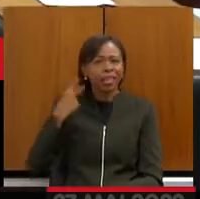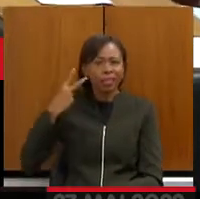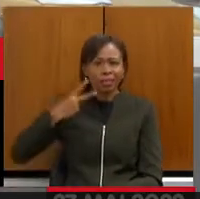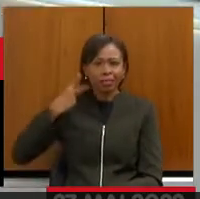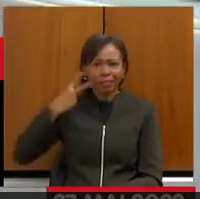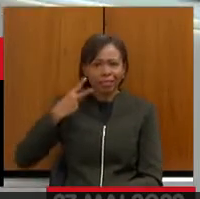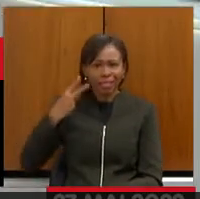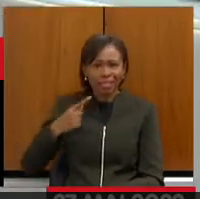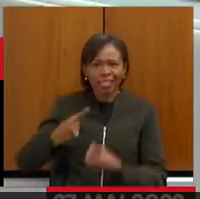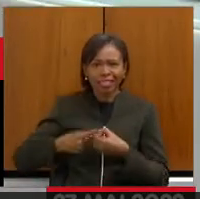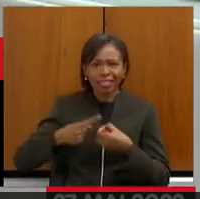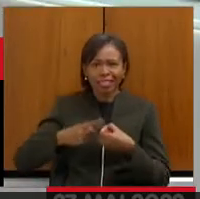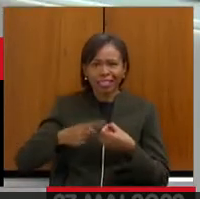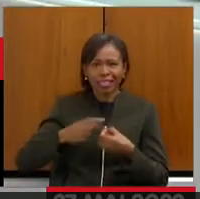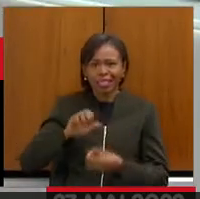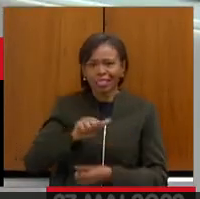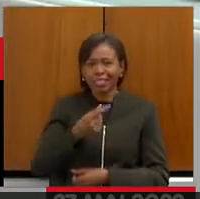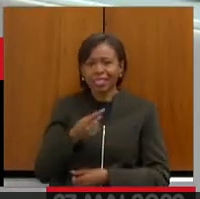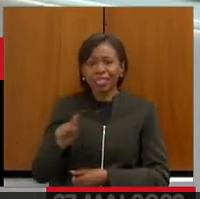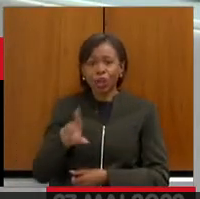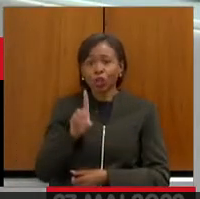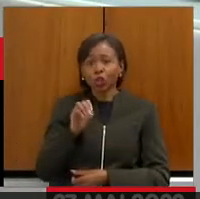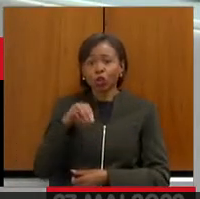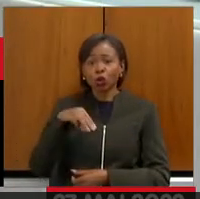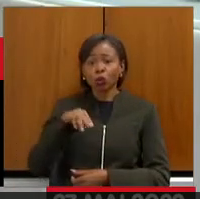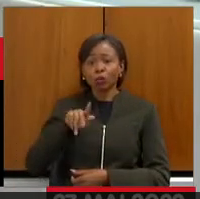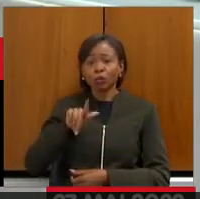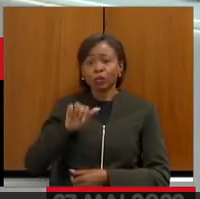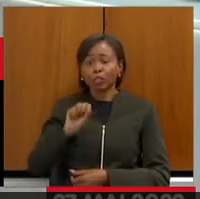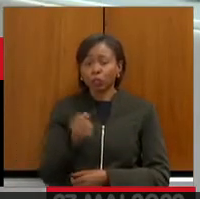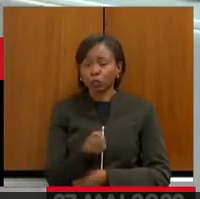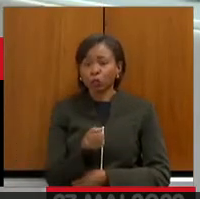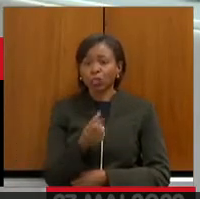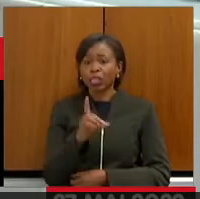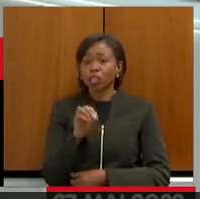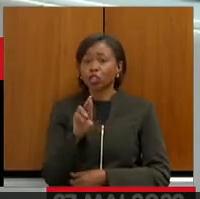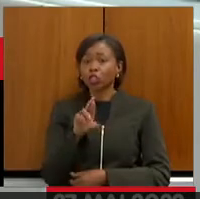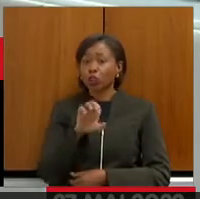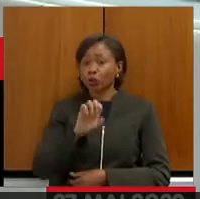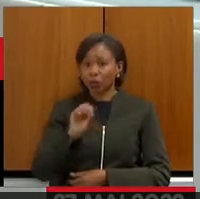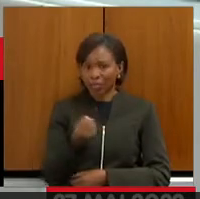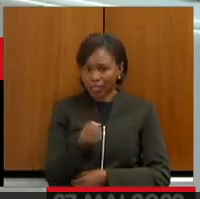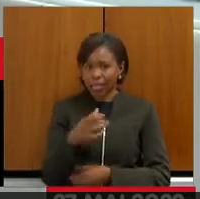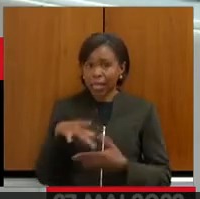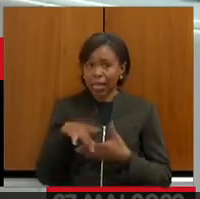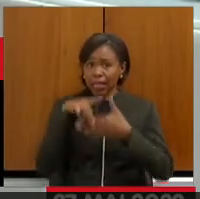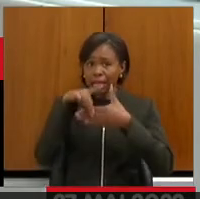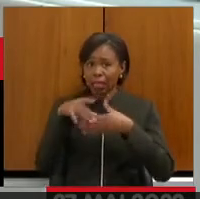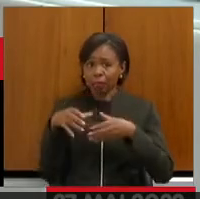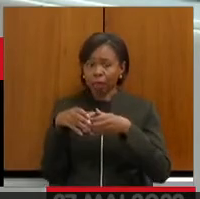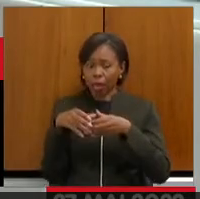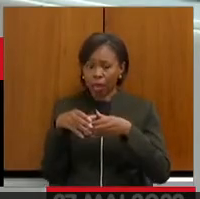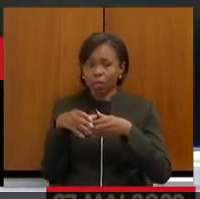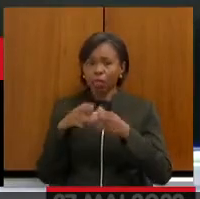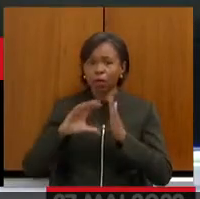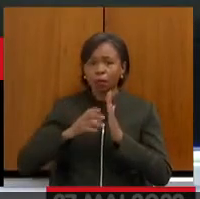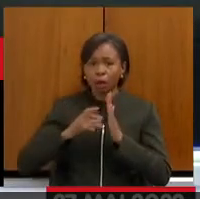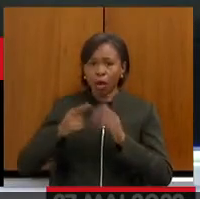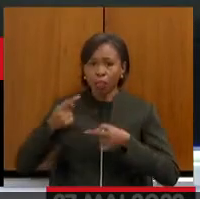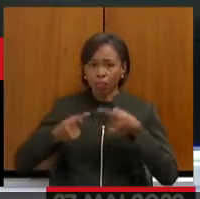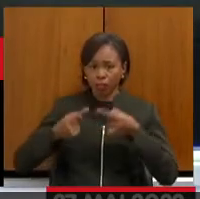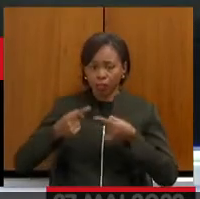de São Domingos das Dores líder de bancada partidária e Agricultura Leiliane